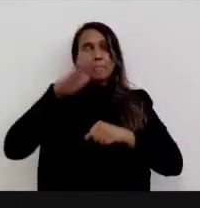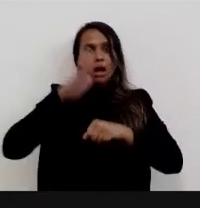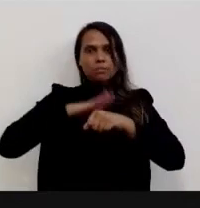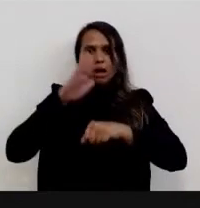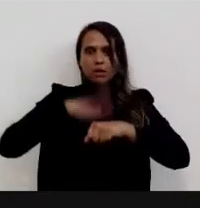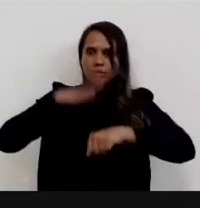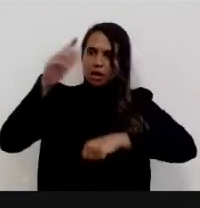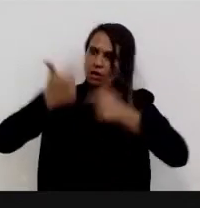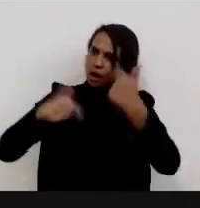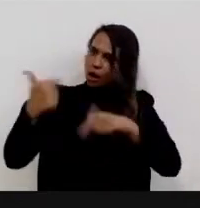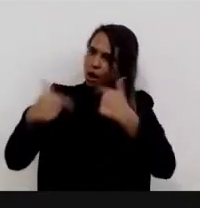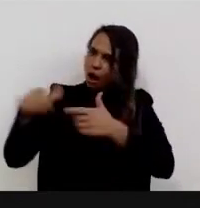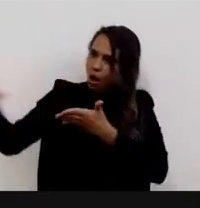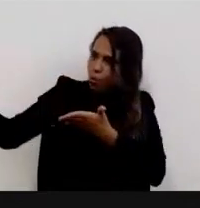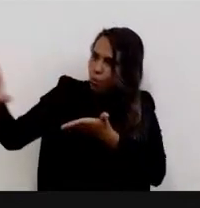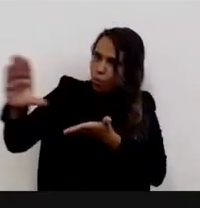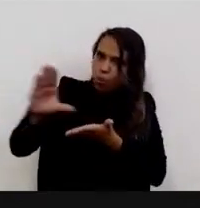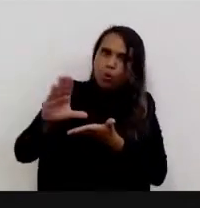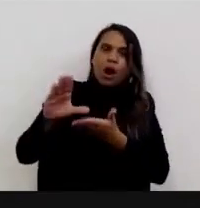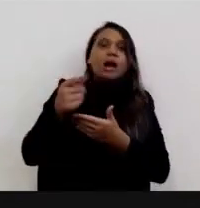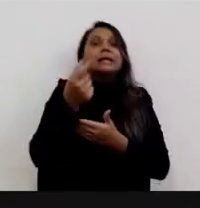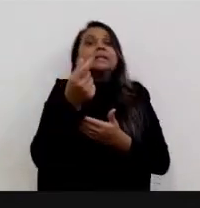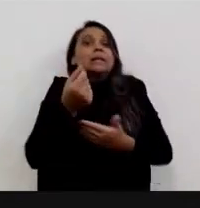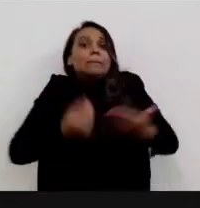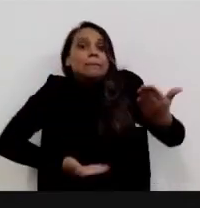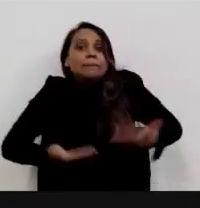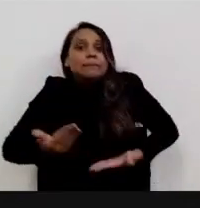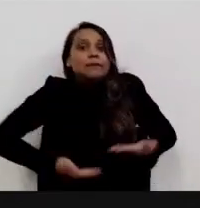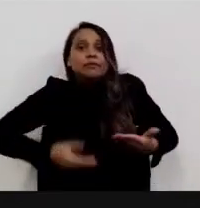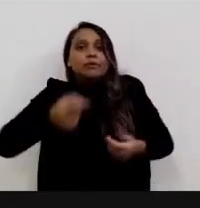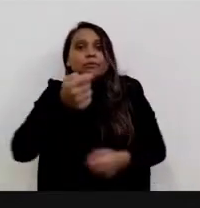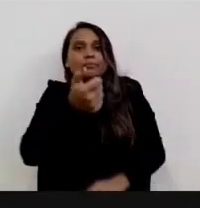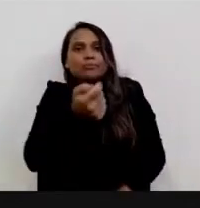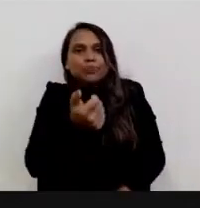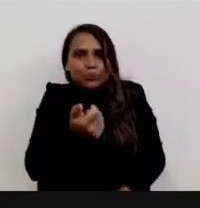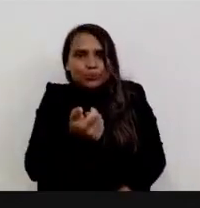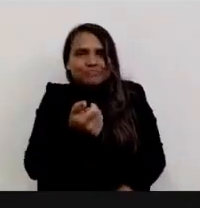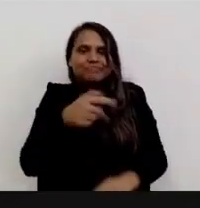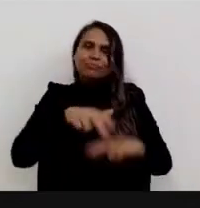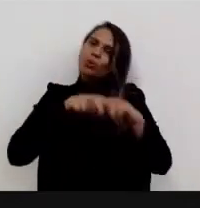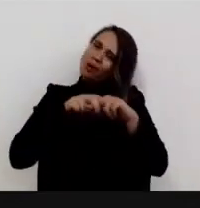trabalho para fazer e menos servidores, devido, sobretudo, a aposentadorias.